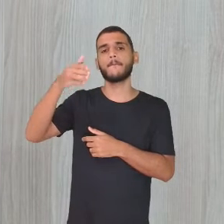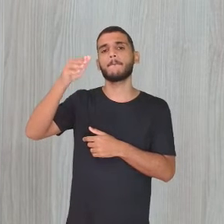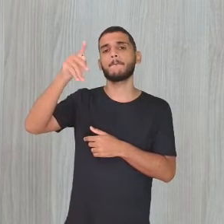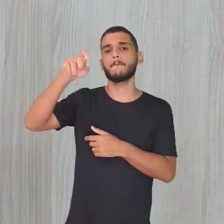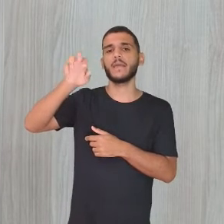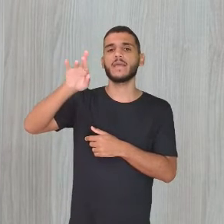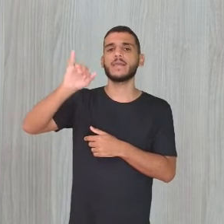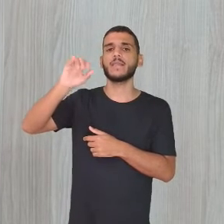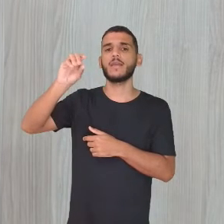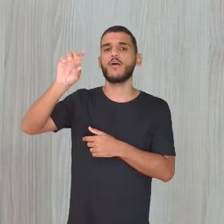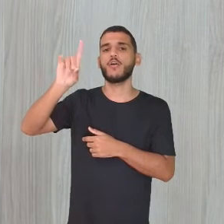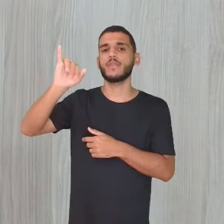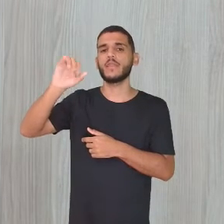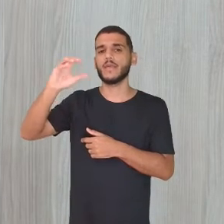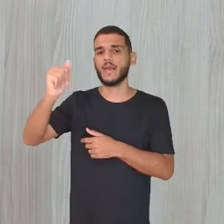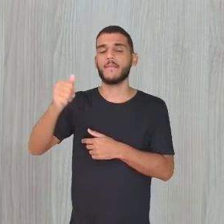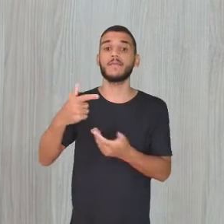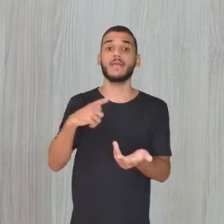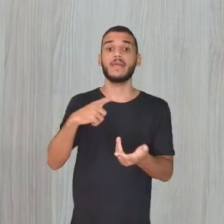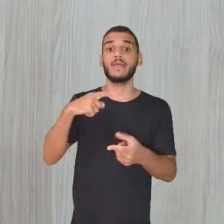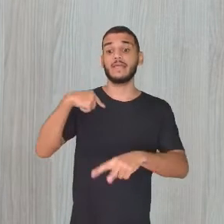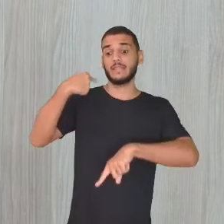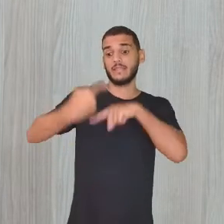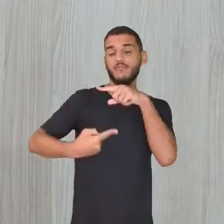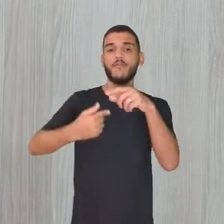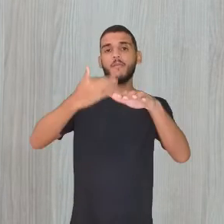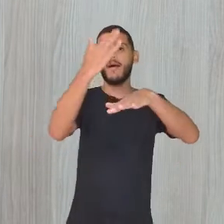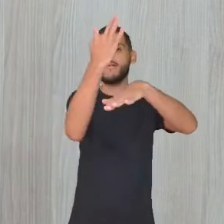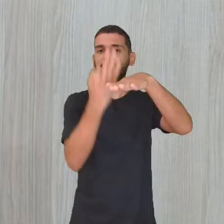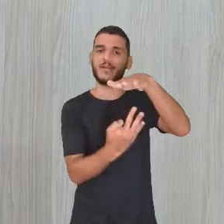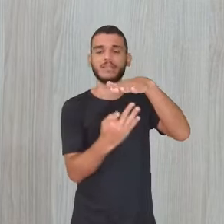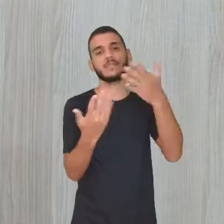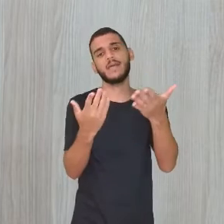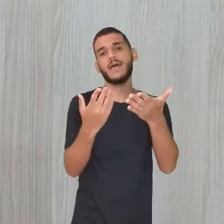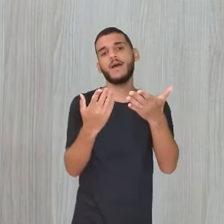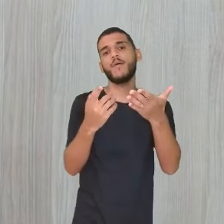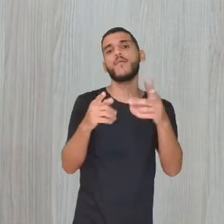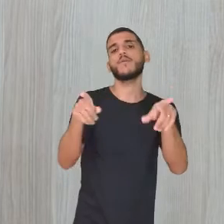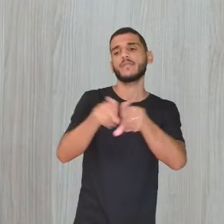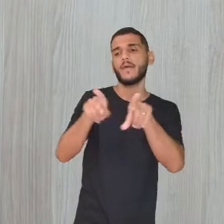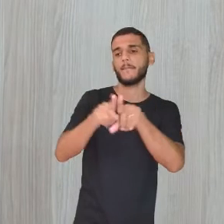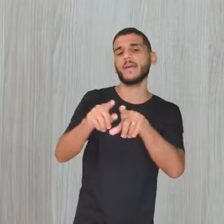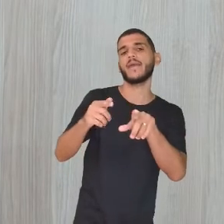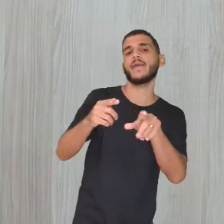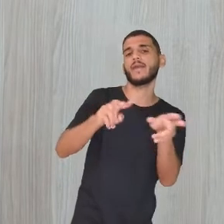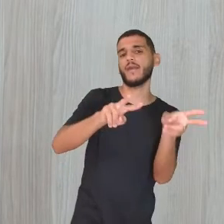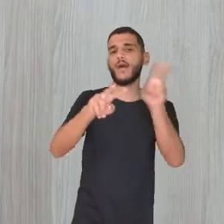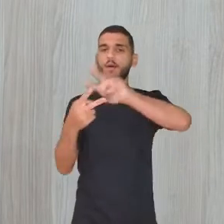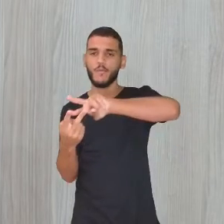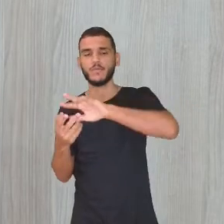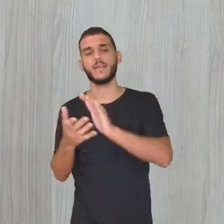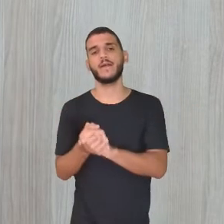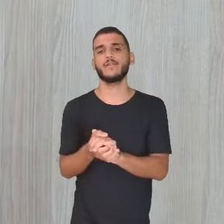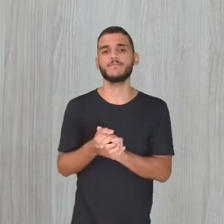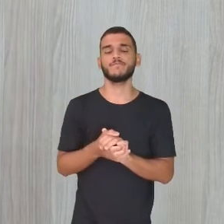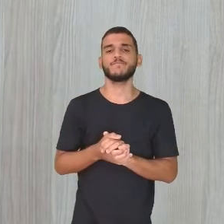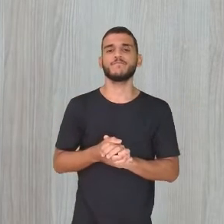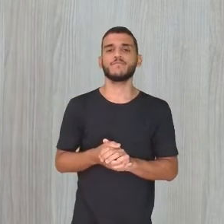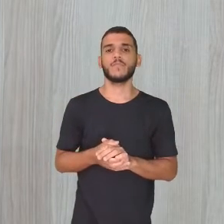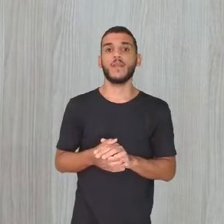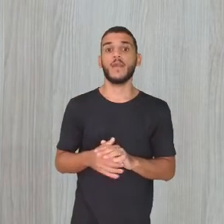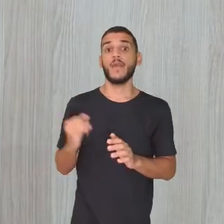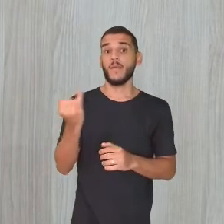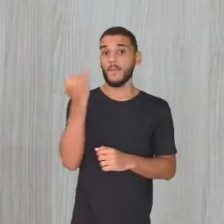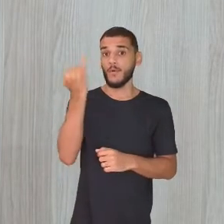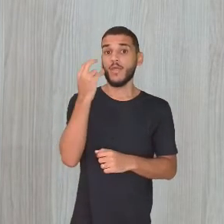de pegar uma fração e transformar numa dízima. E depois chega da dízima numa fração. É importante vocês observarem esse tipo de conjunto